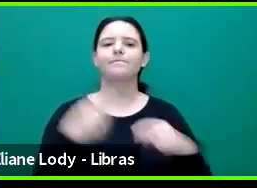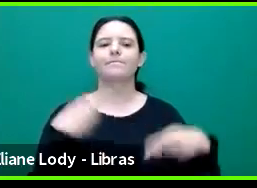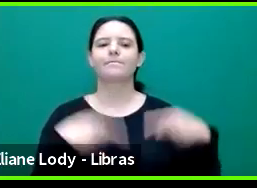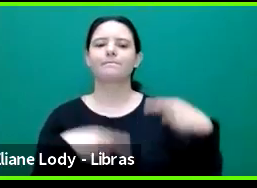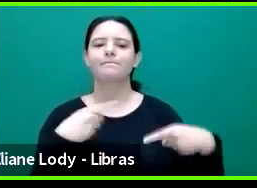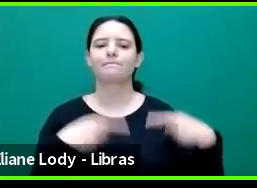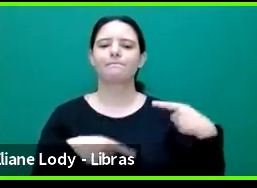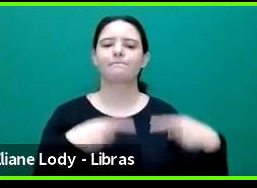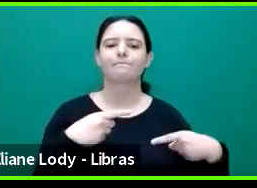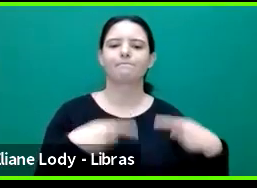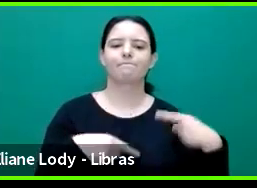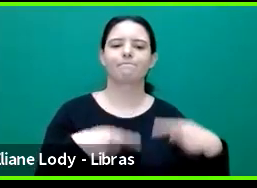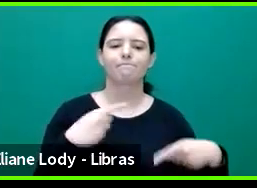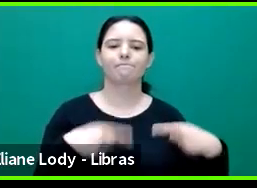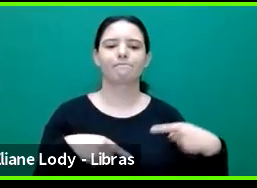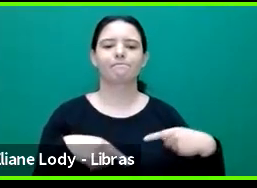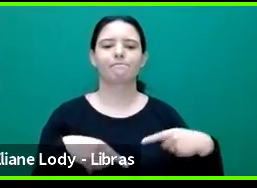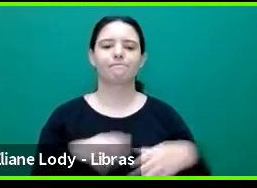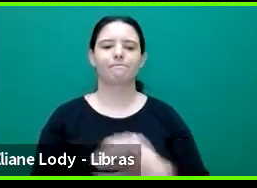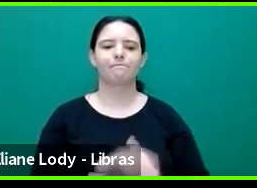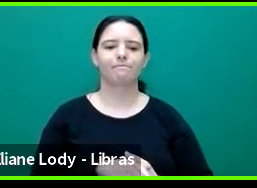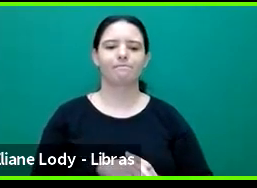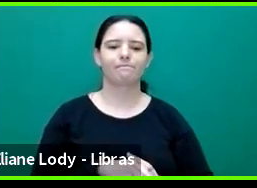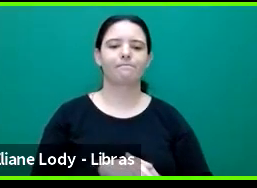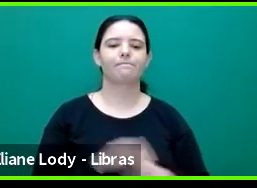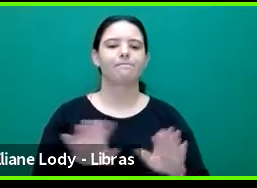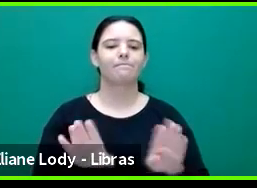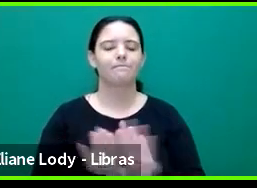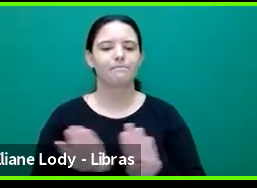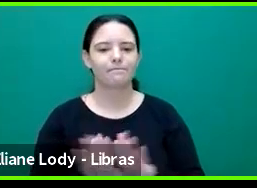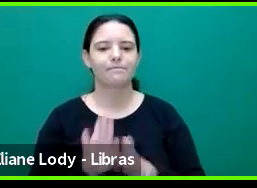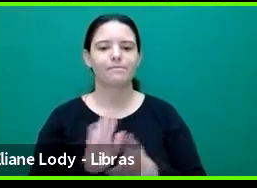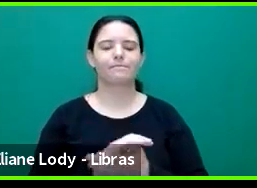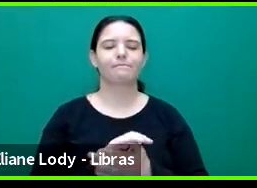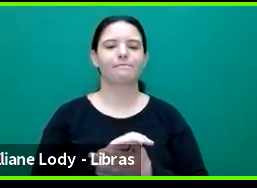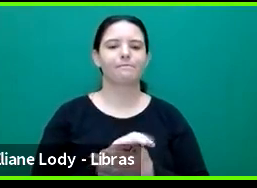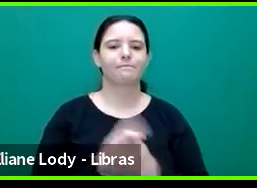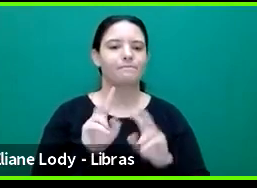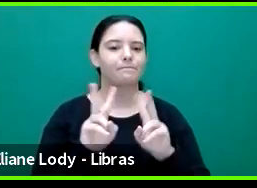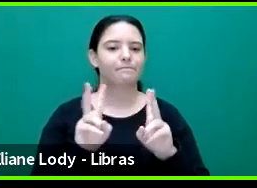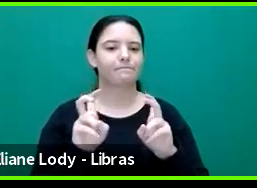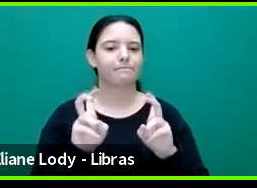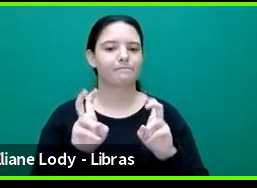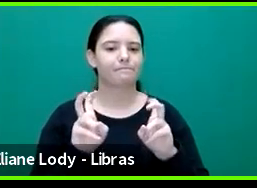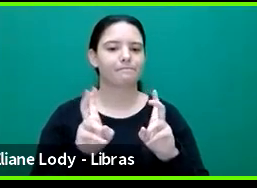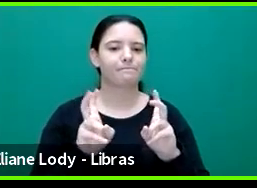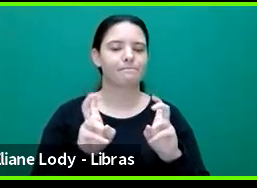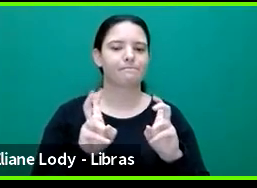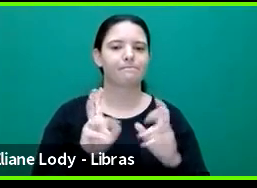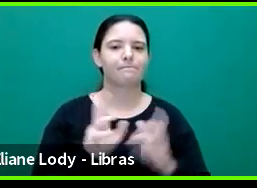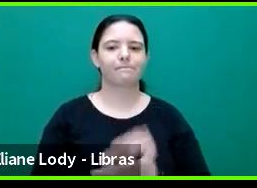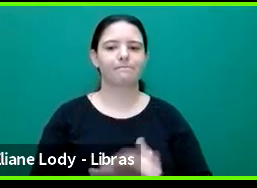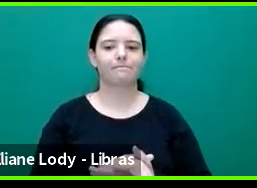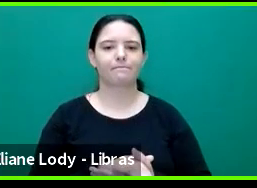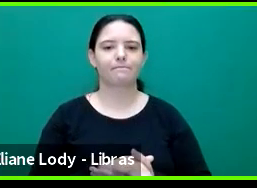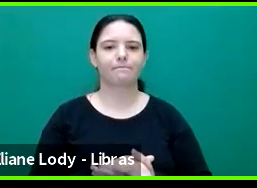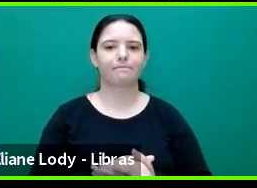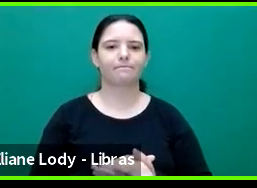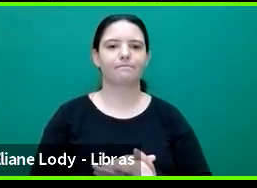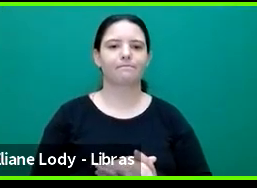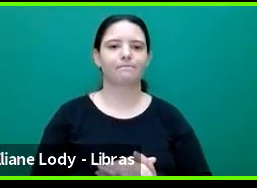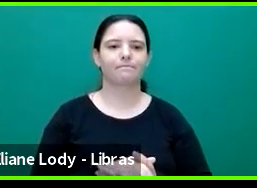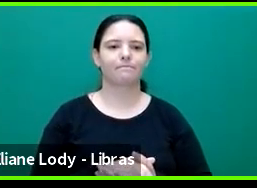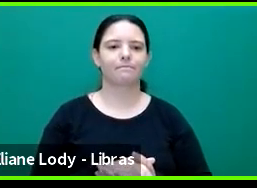a respeito de como é trabalhado